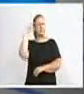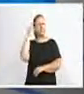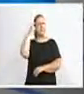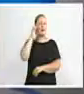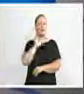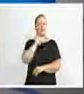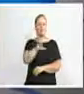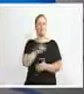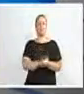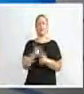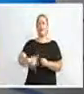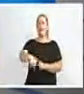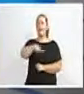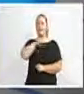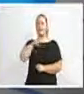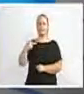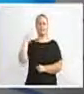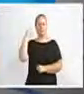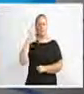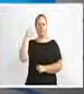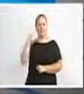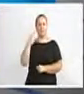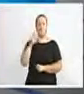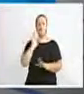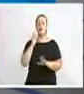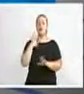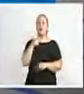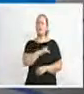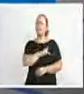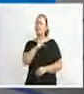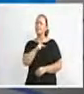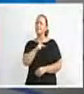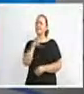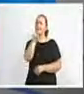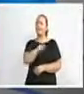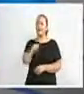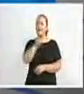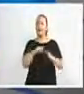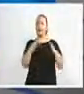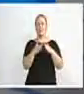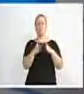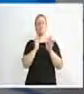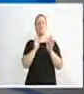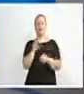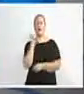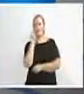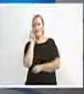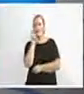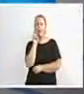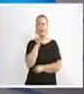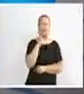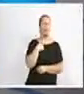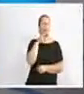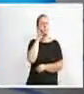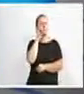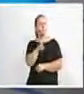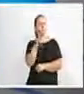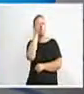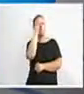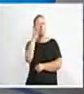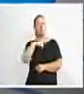de ser vereador, quando eu era já presidente e morador, a gente já via necessidade. Necessidade daquelas pessoas com deficiência visual. Tanto também a